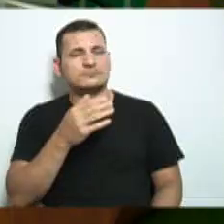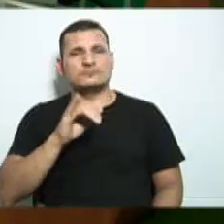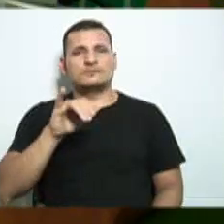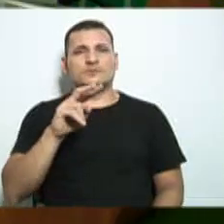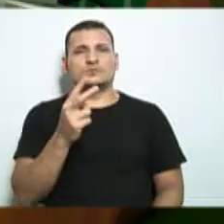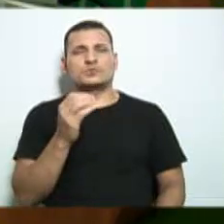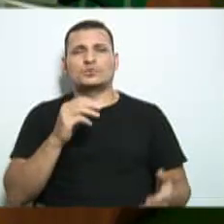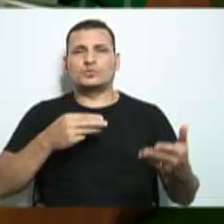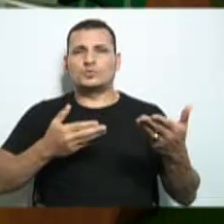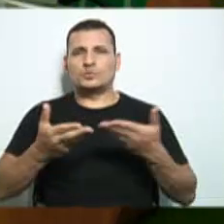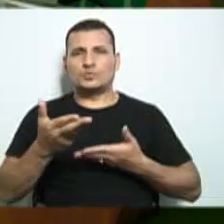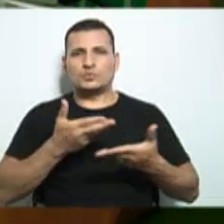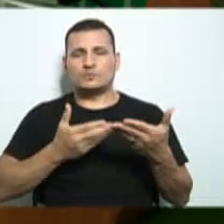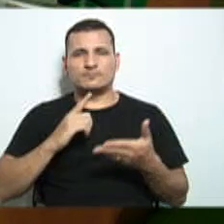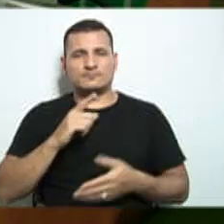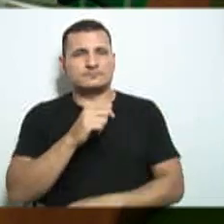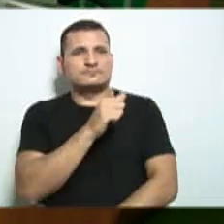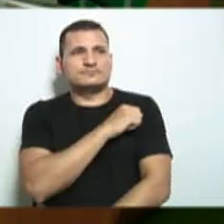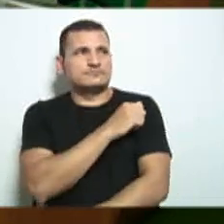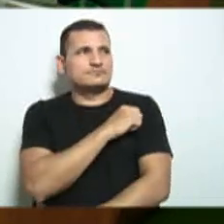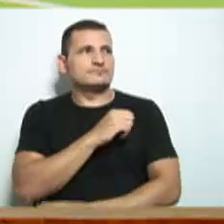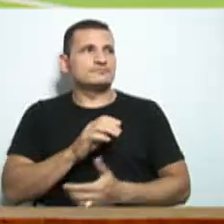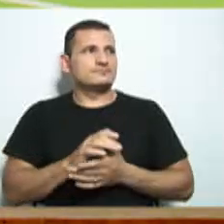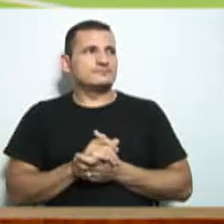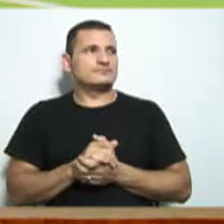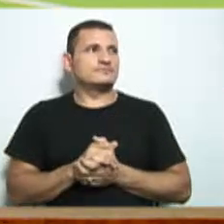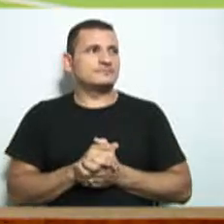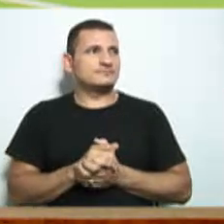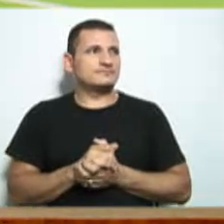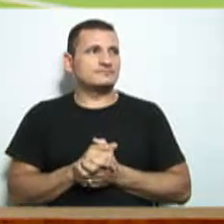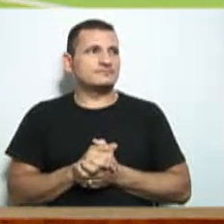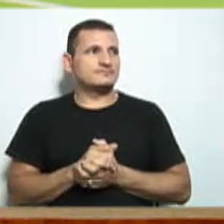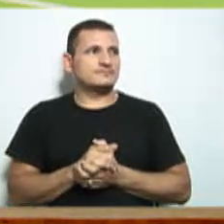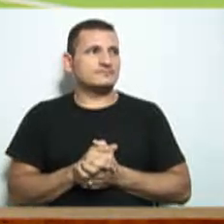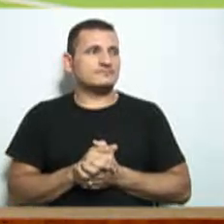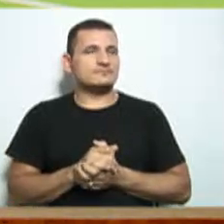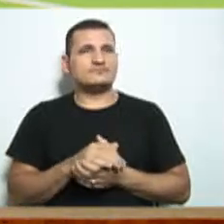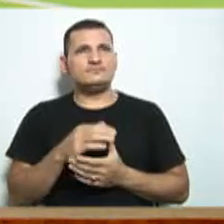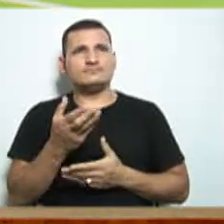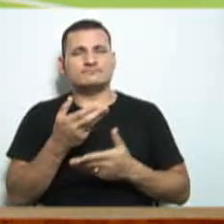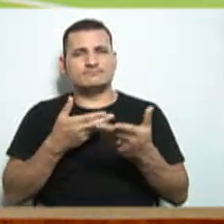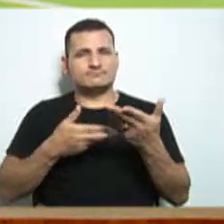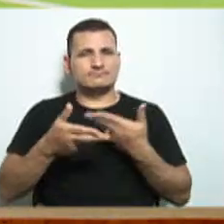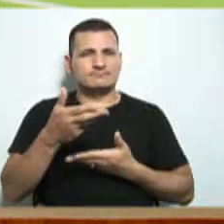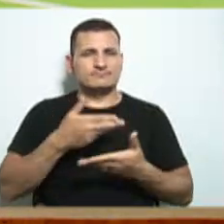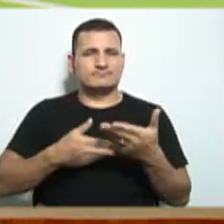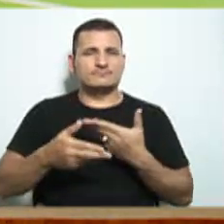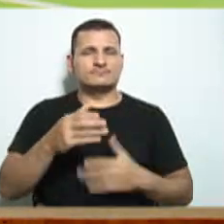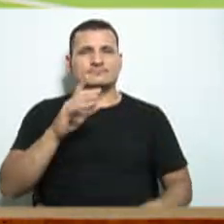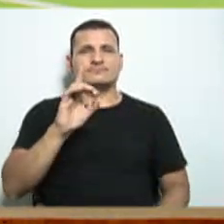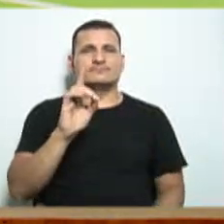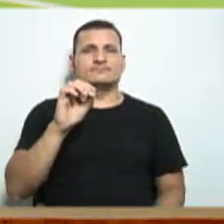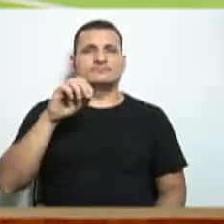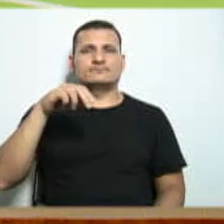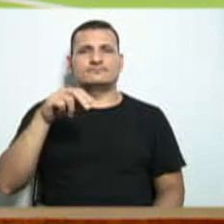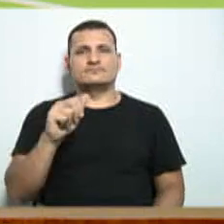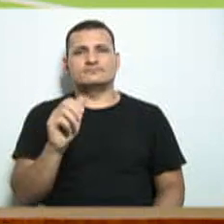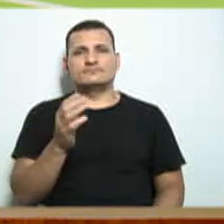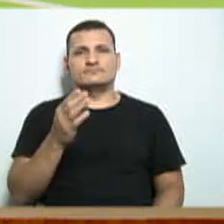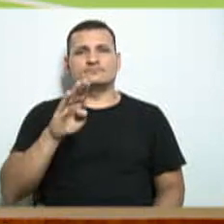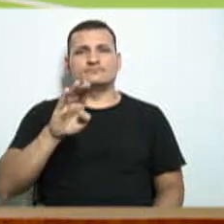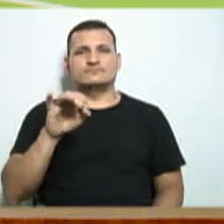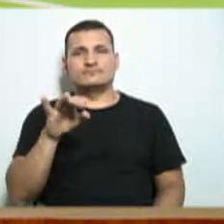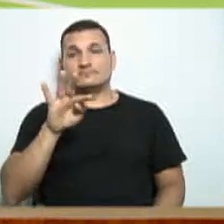aí, professor? Boa tarde a todos. Tá aqui a interação da Dona Benta ligada na aula. Olha,